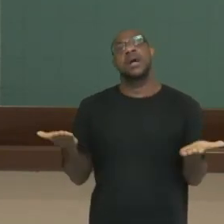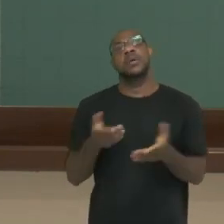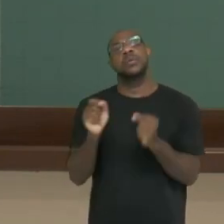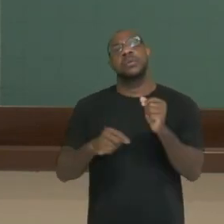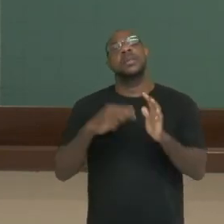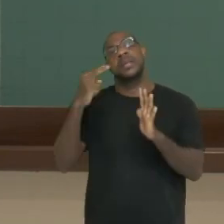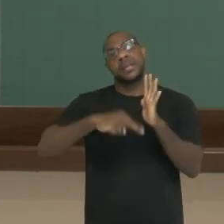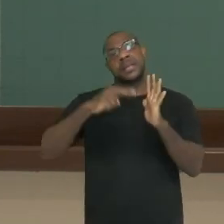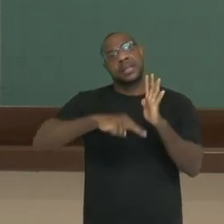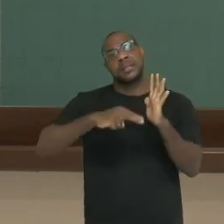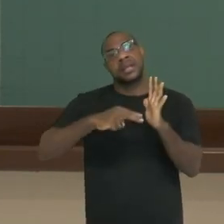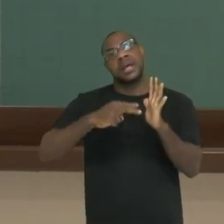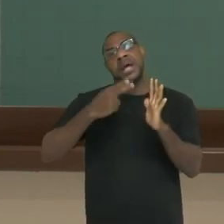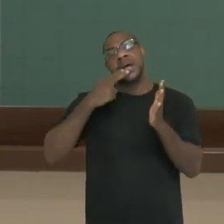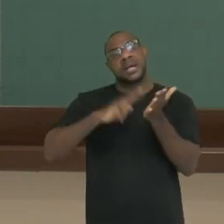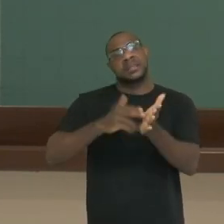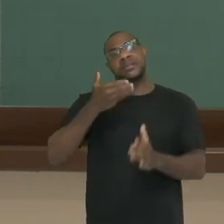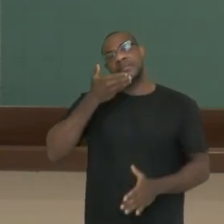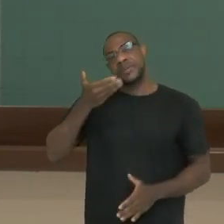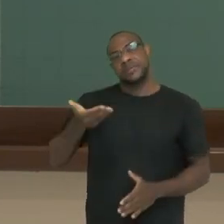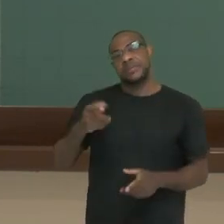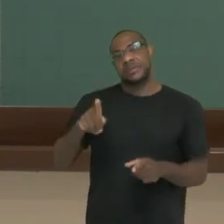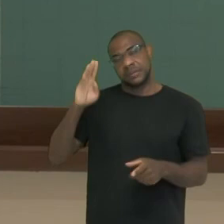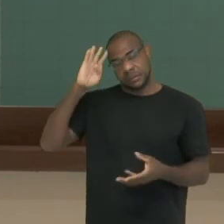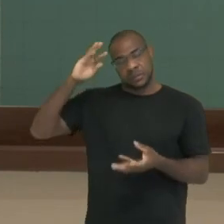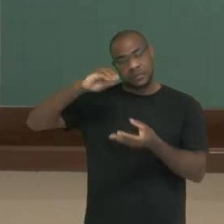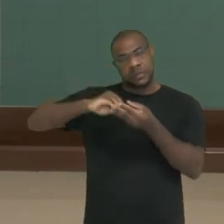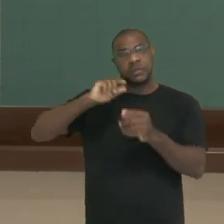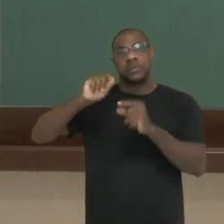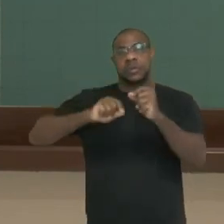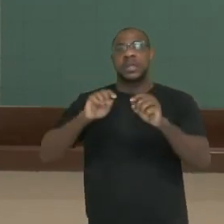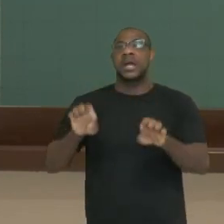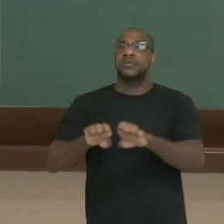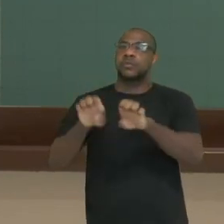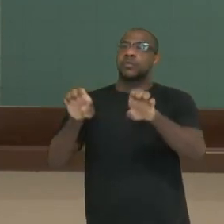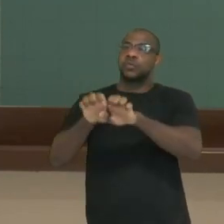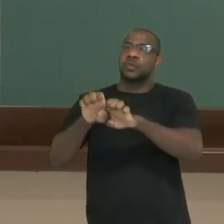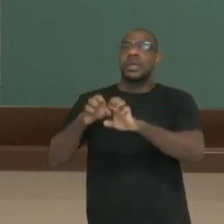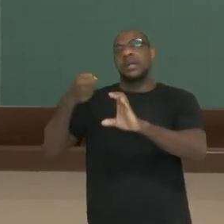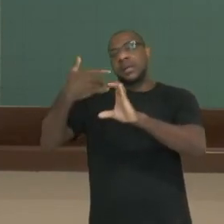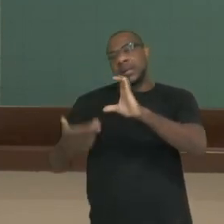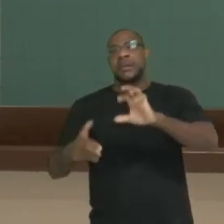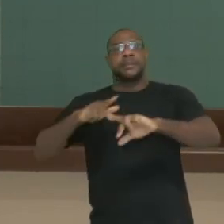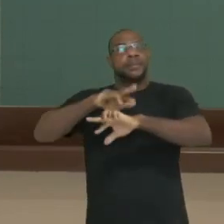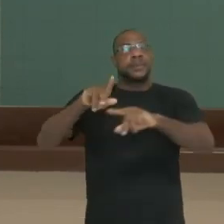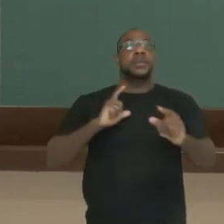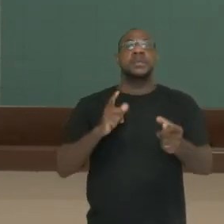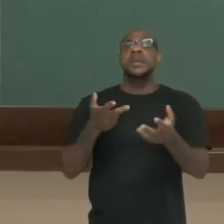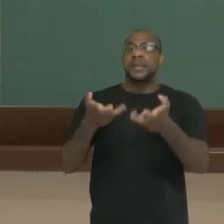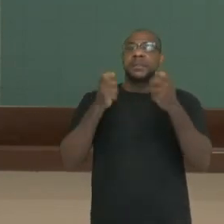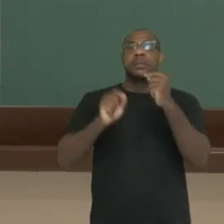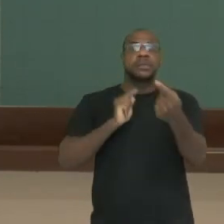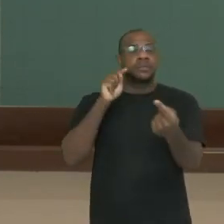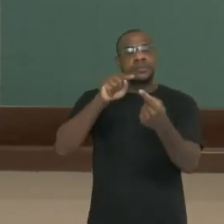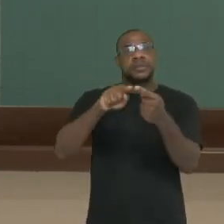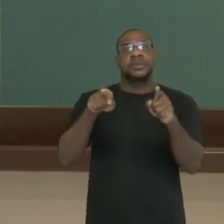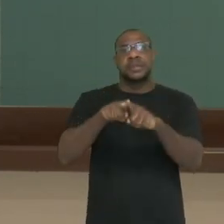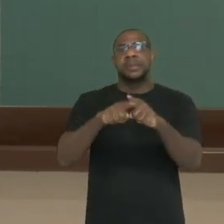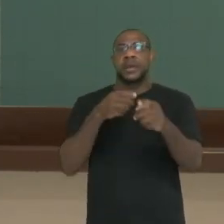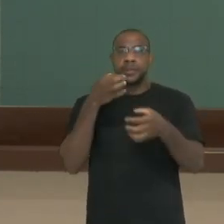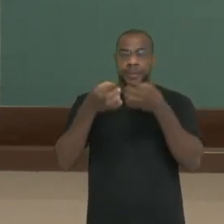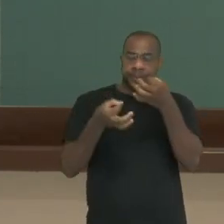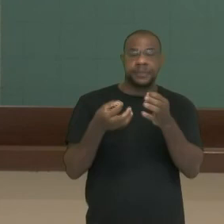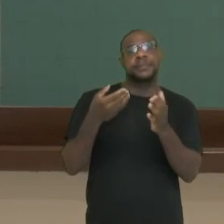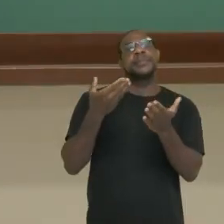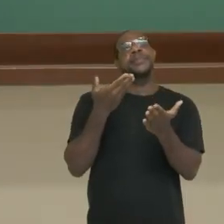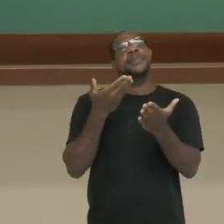uma carta de solicitação e compreendemos a sua estrutura. Identificamos o objetivo e a argumentação na carta,